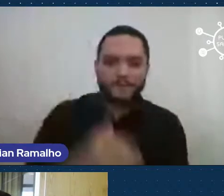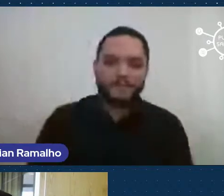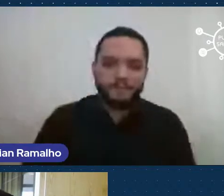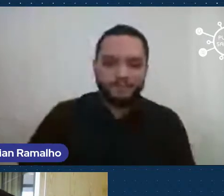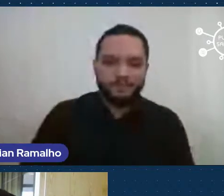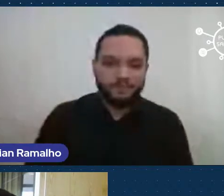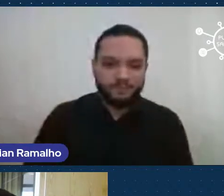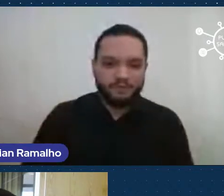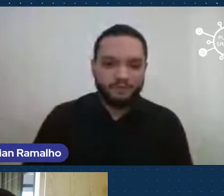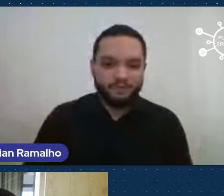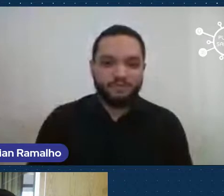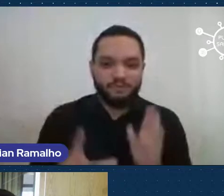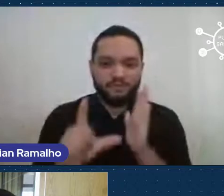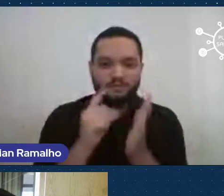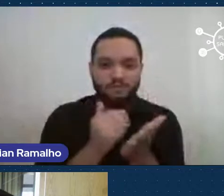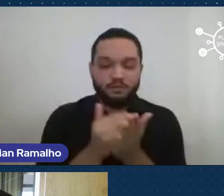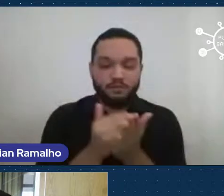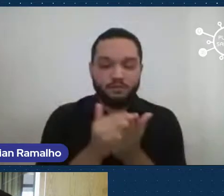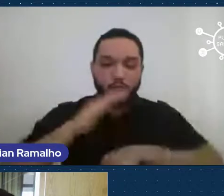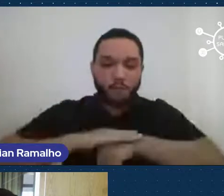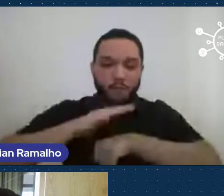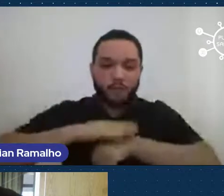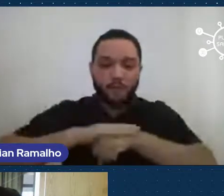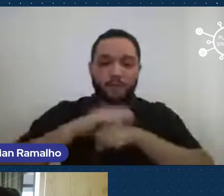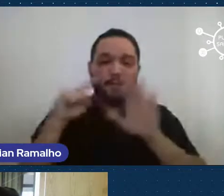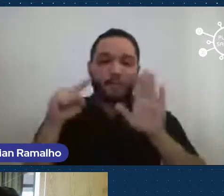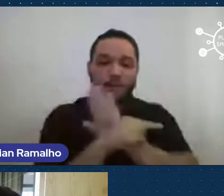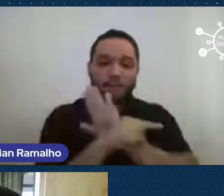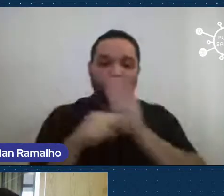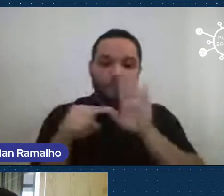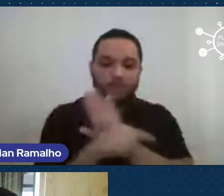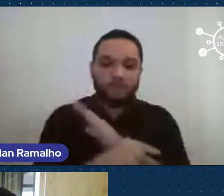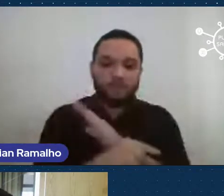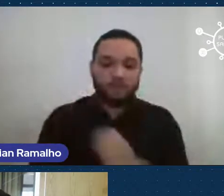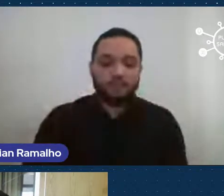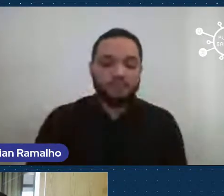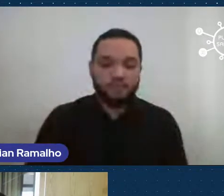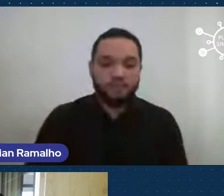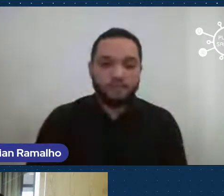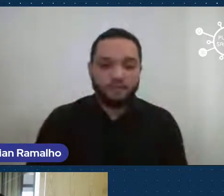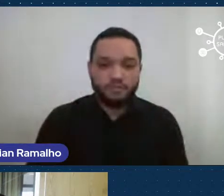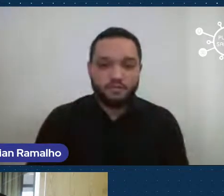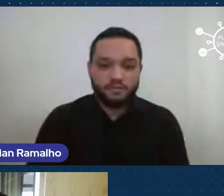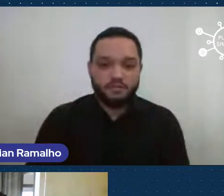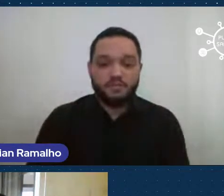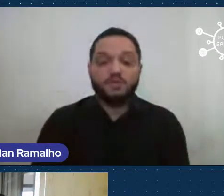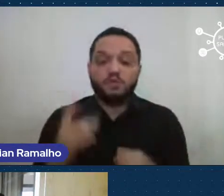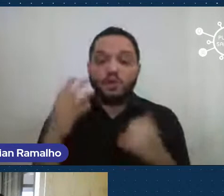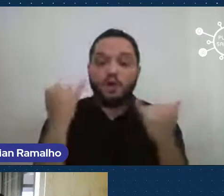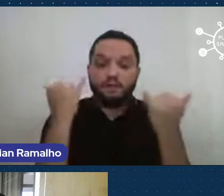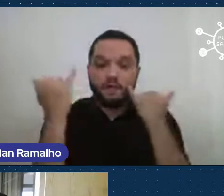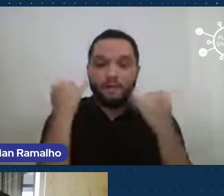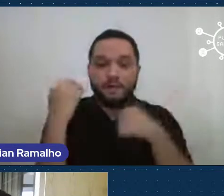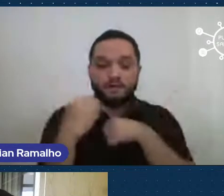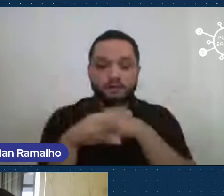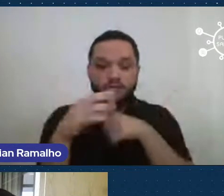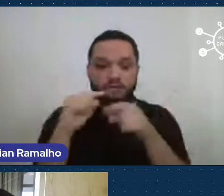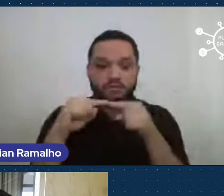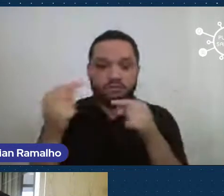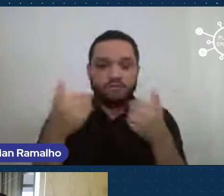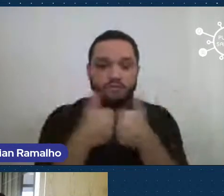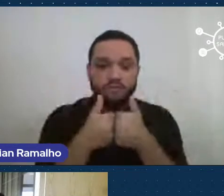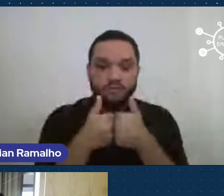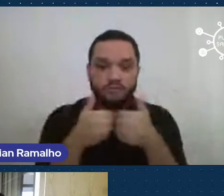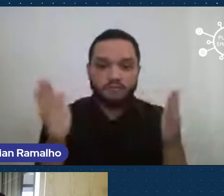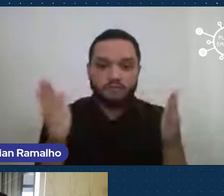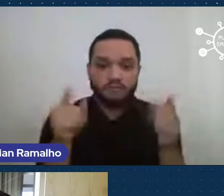antes de iniciarmos o momento de perguntas, eu vou repetir alguns informes, tá? E aí depois a gente abre para interação